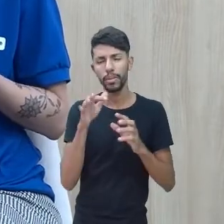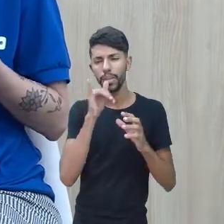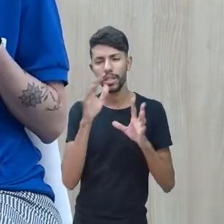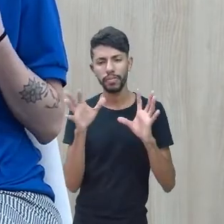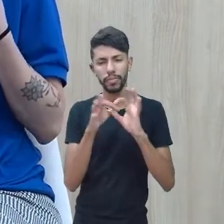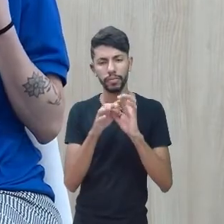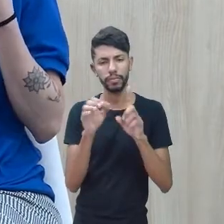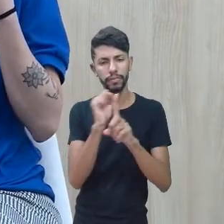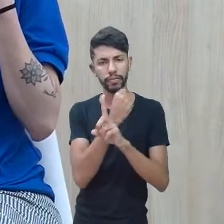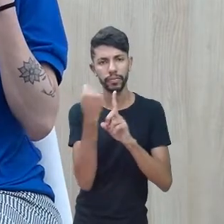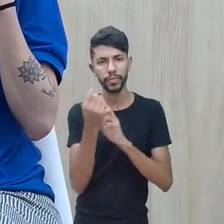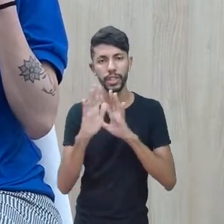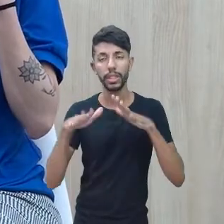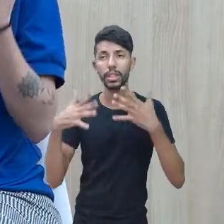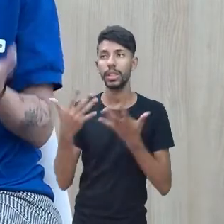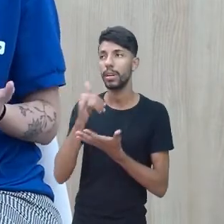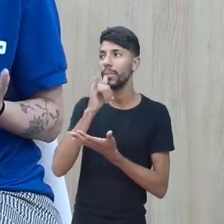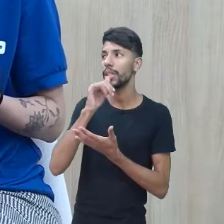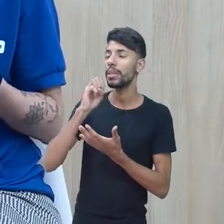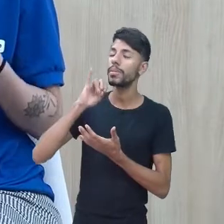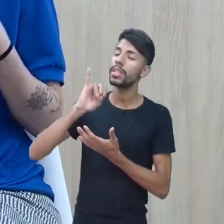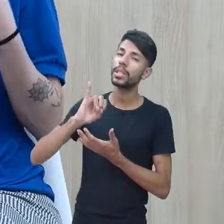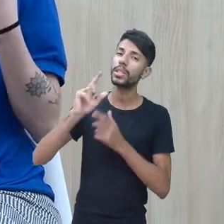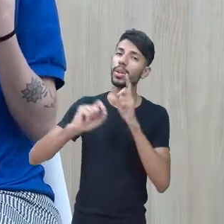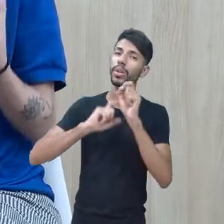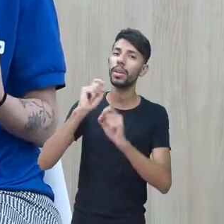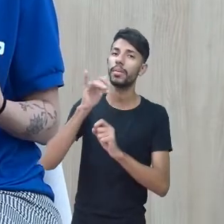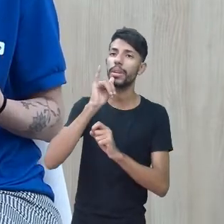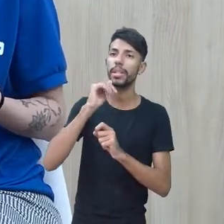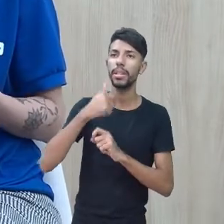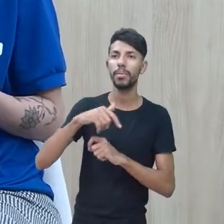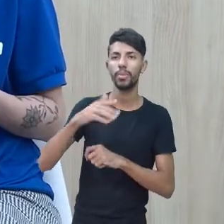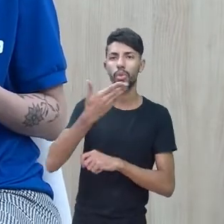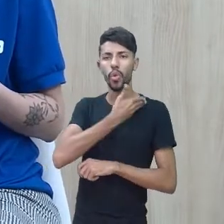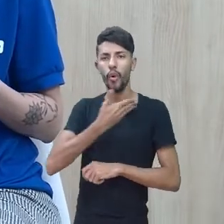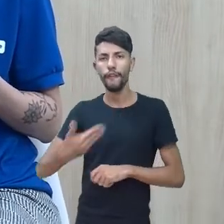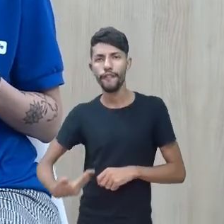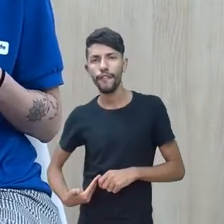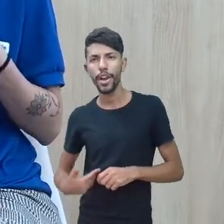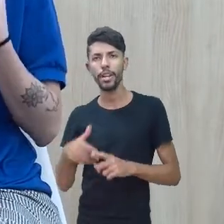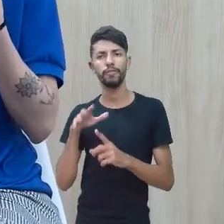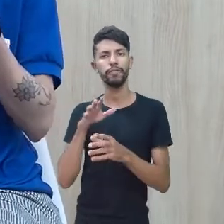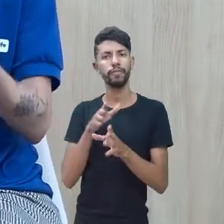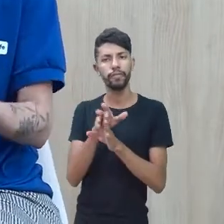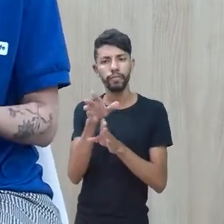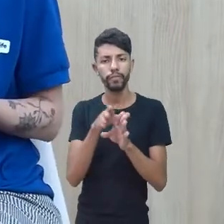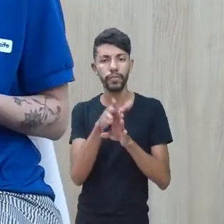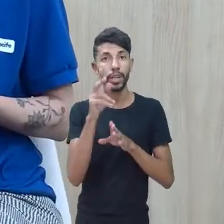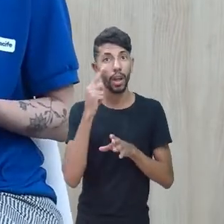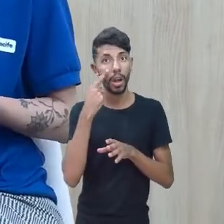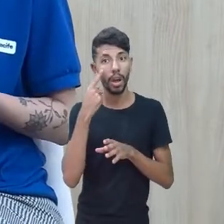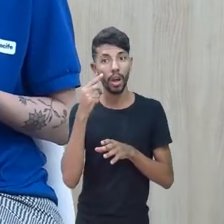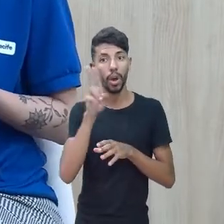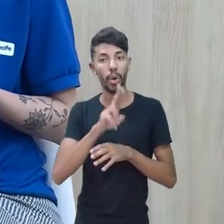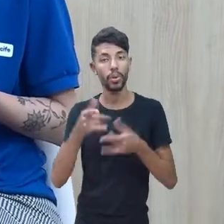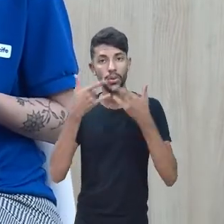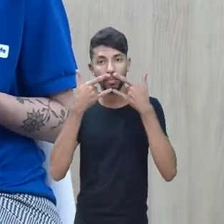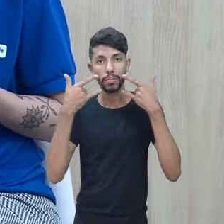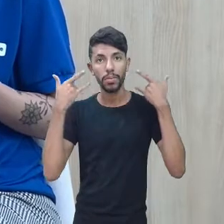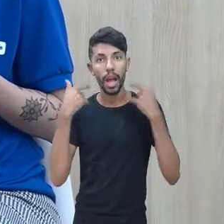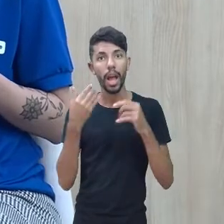assim, se os governantes, os líderes, né, orientam ao uso de máscara, a